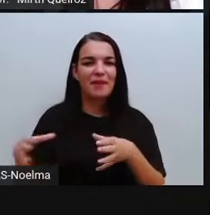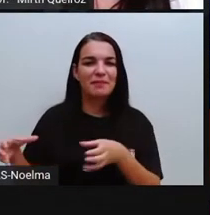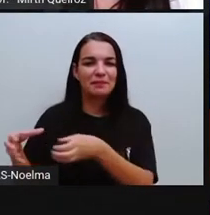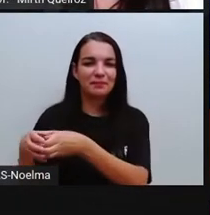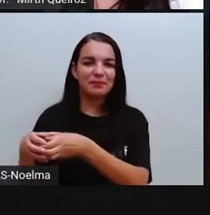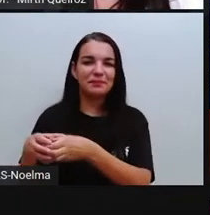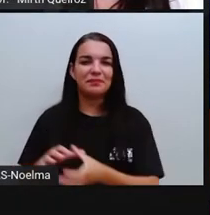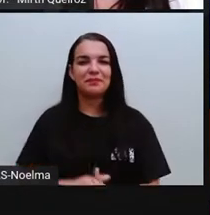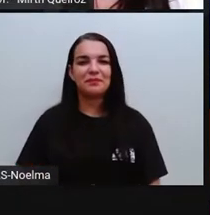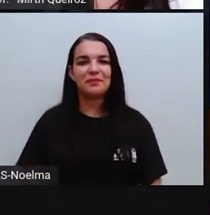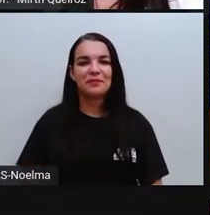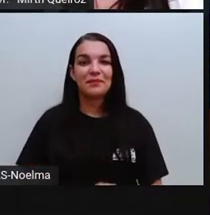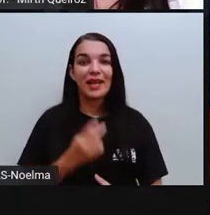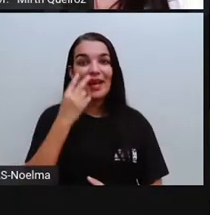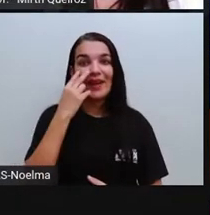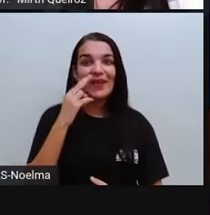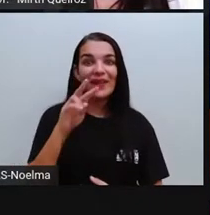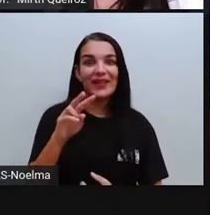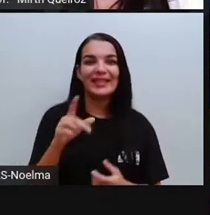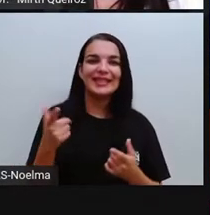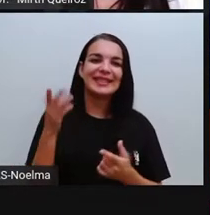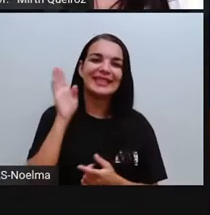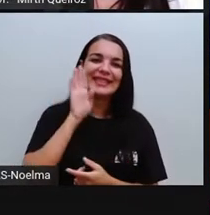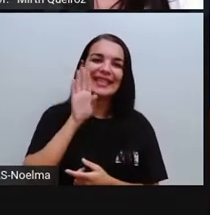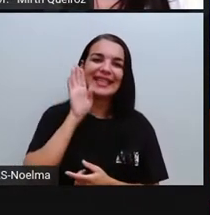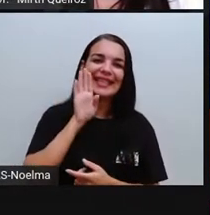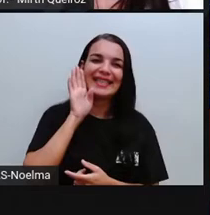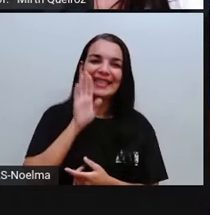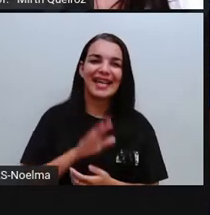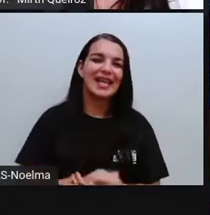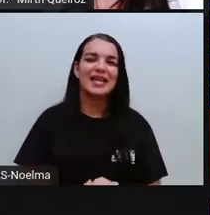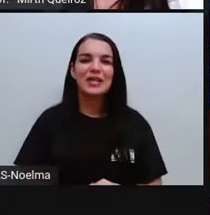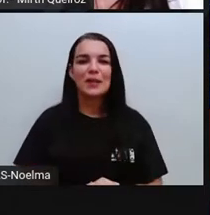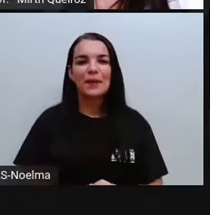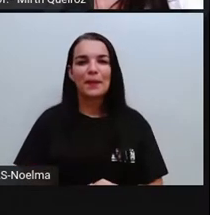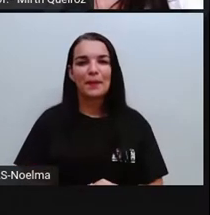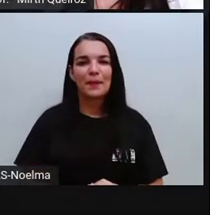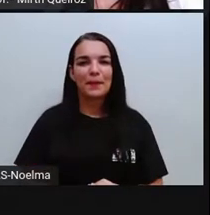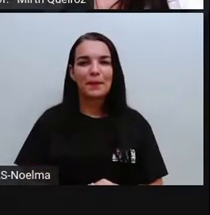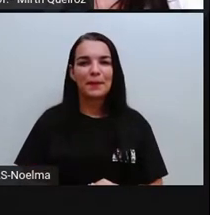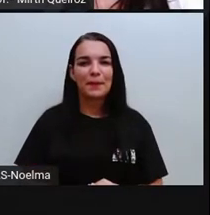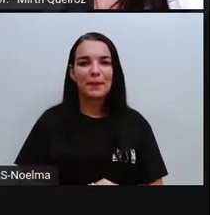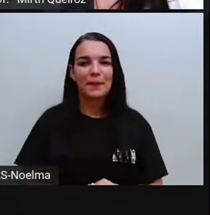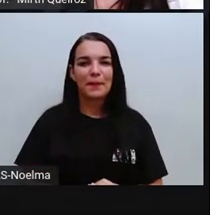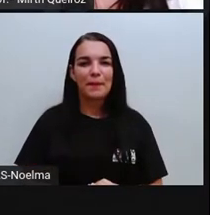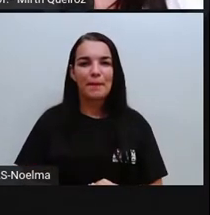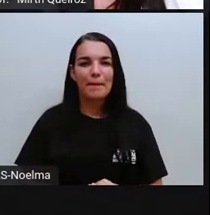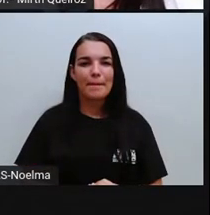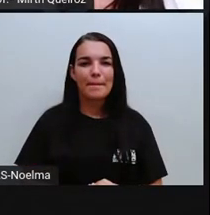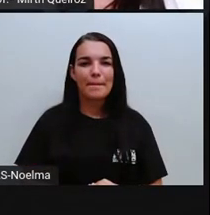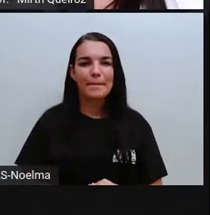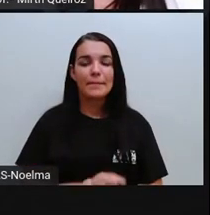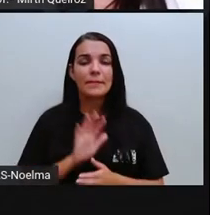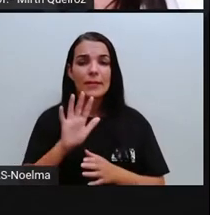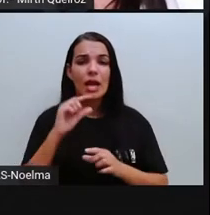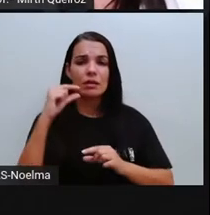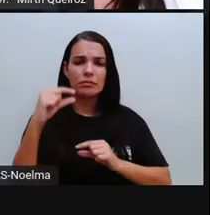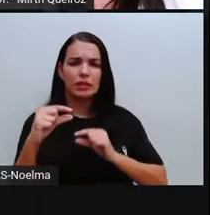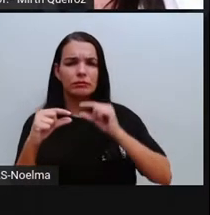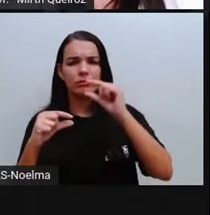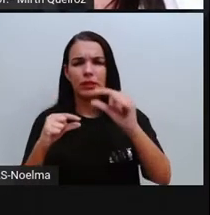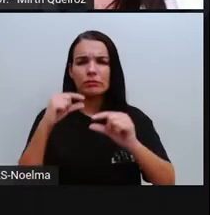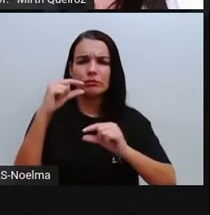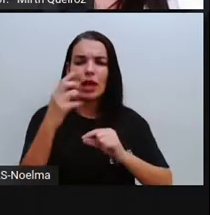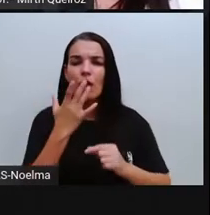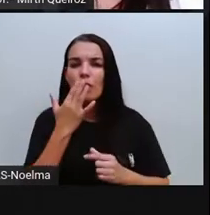comunidade. Aqui a gente tem mais uma foto do projeto. Aos poucos, as